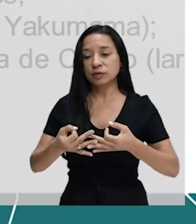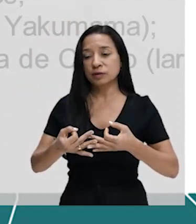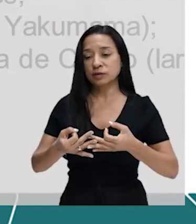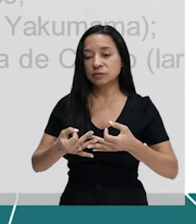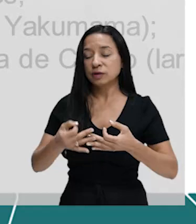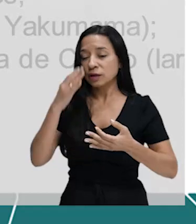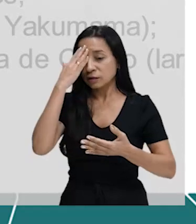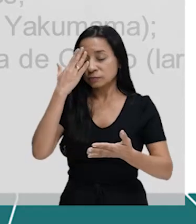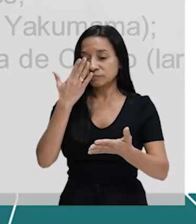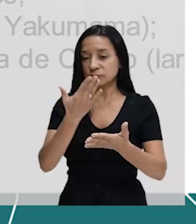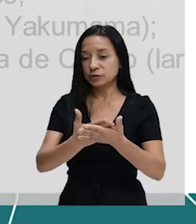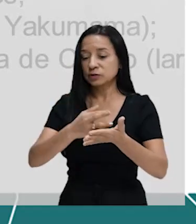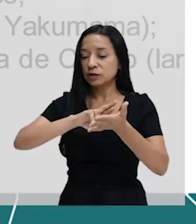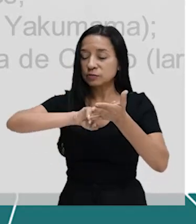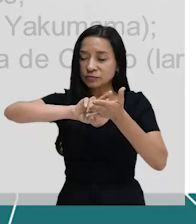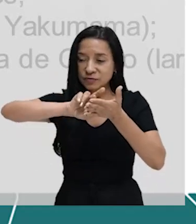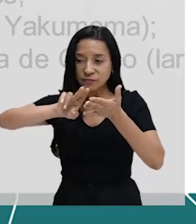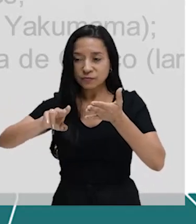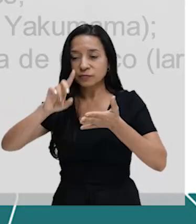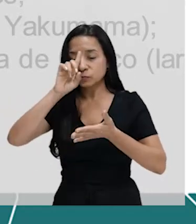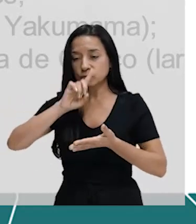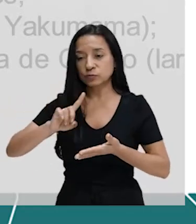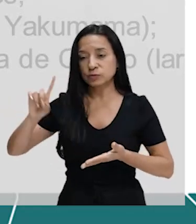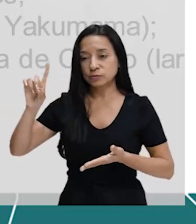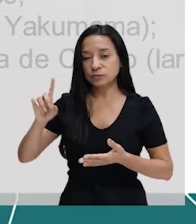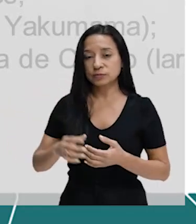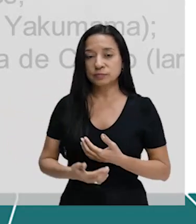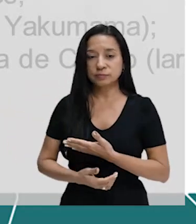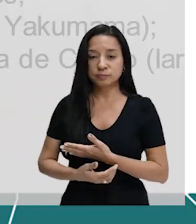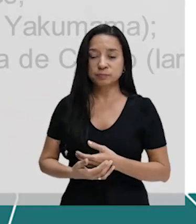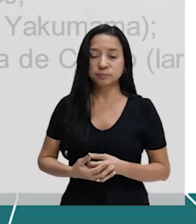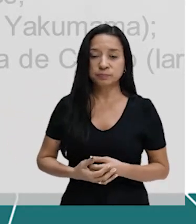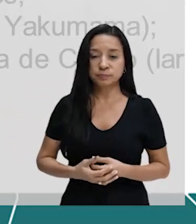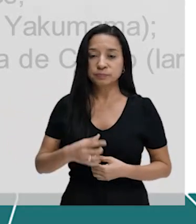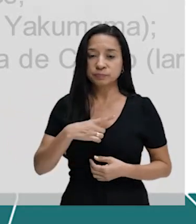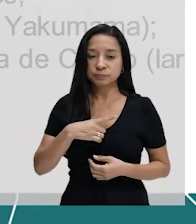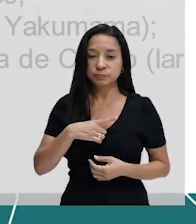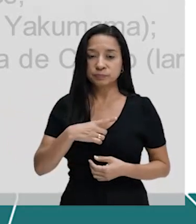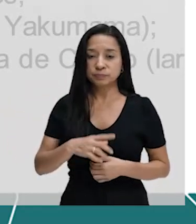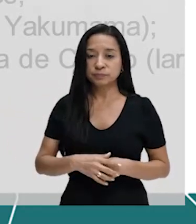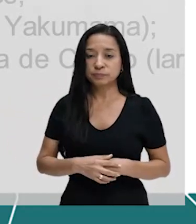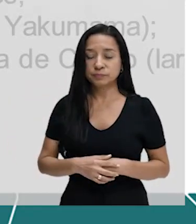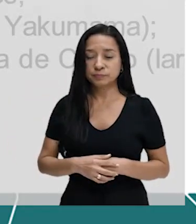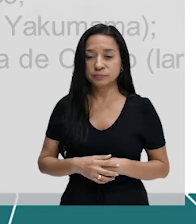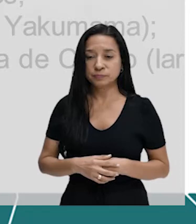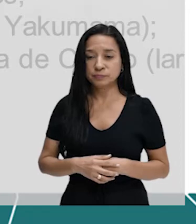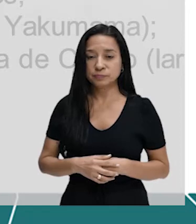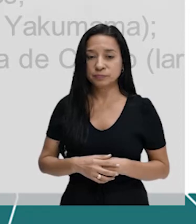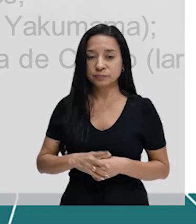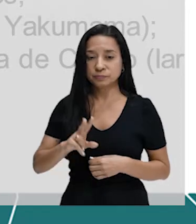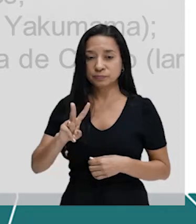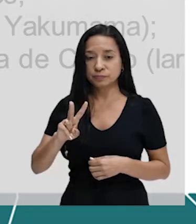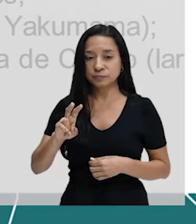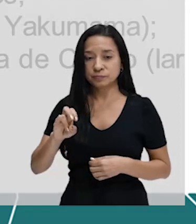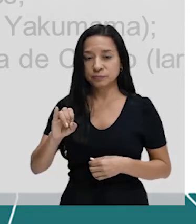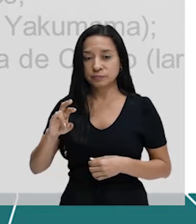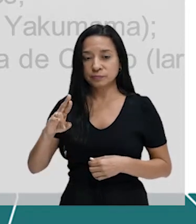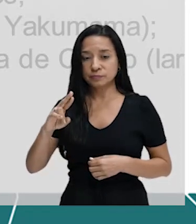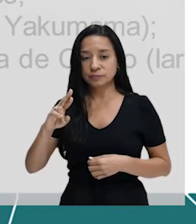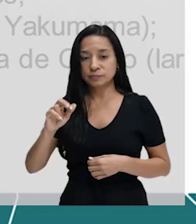politeístas, então eles adoravam muitos deuses. E entre eles eu tinha o Viracocha, também chamado